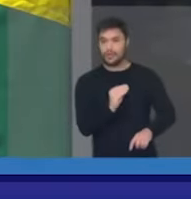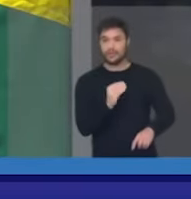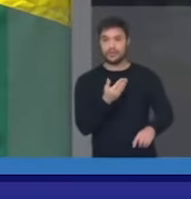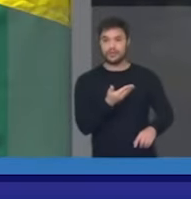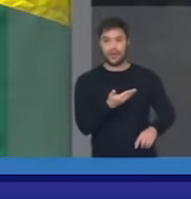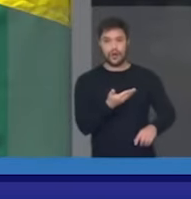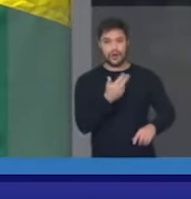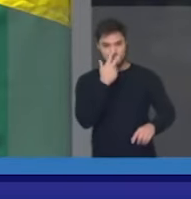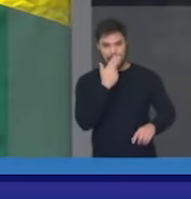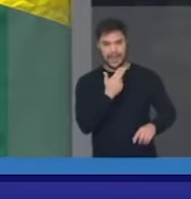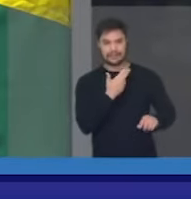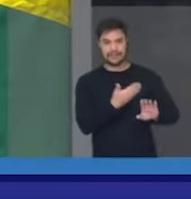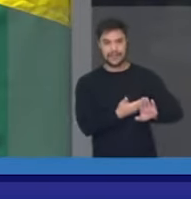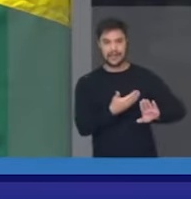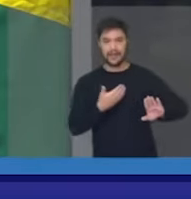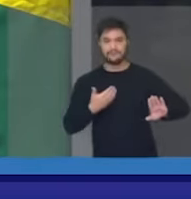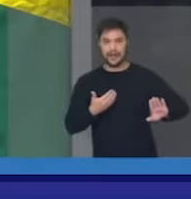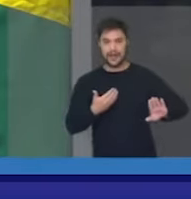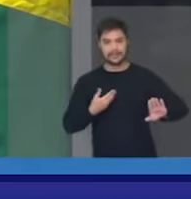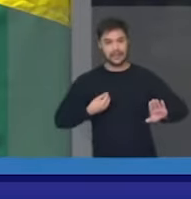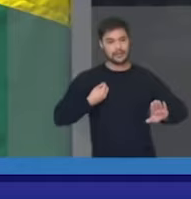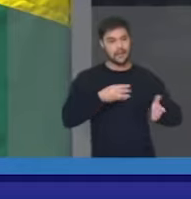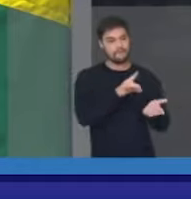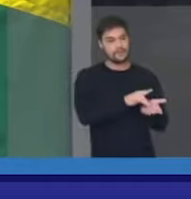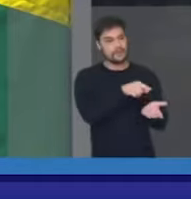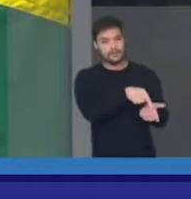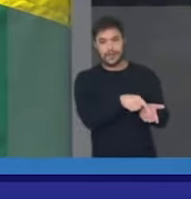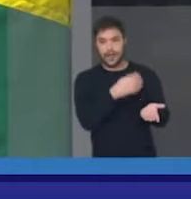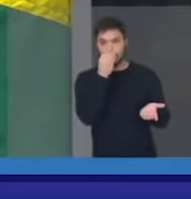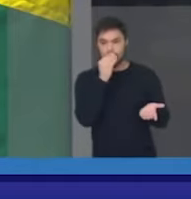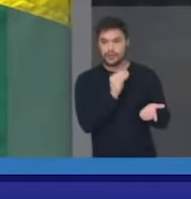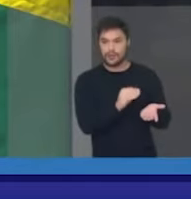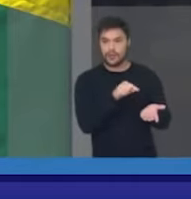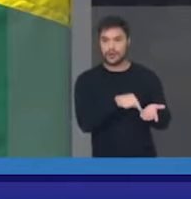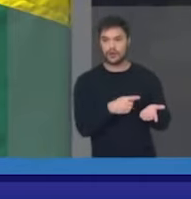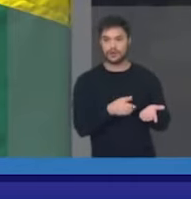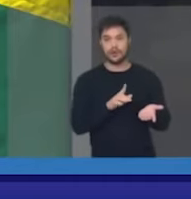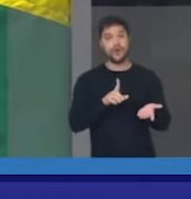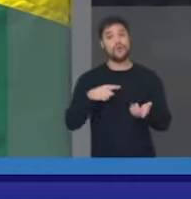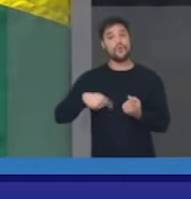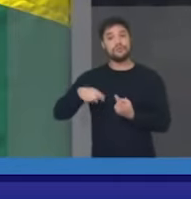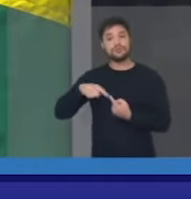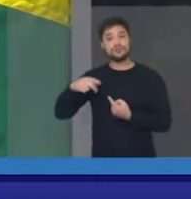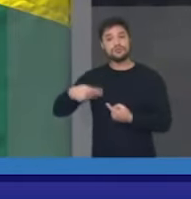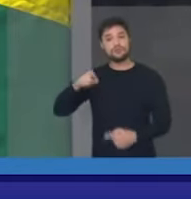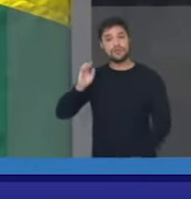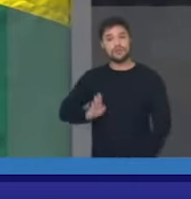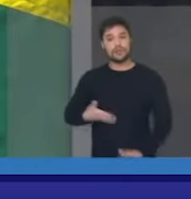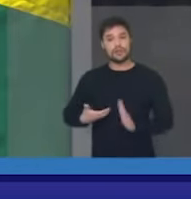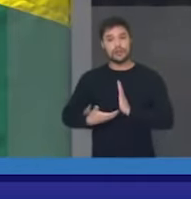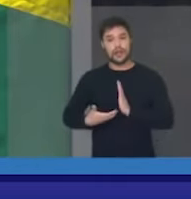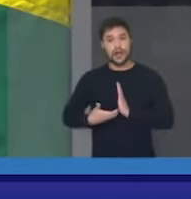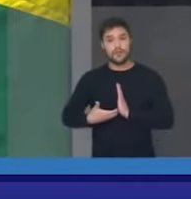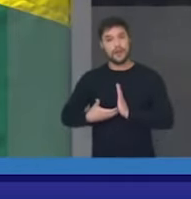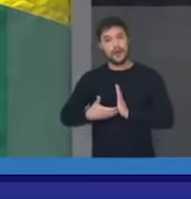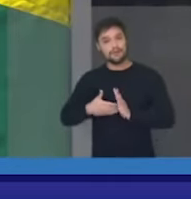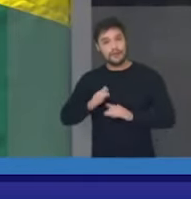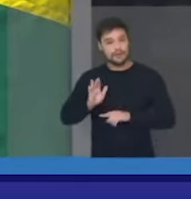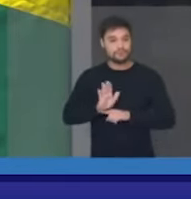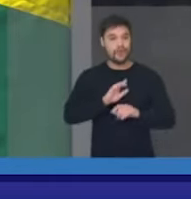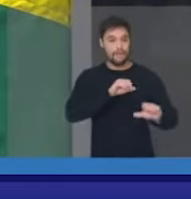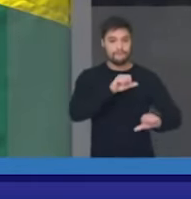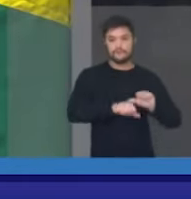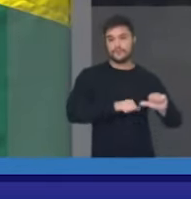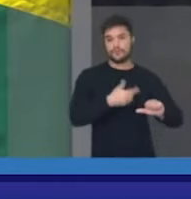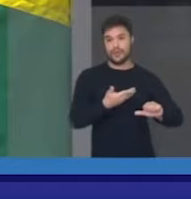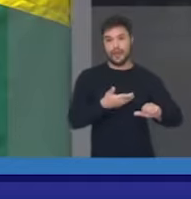distanciando de uma realidade e negando para o que de fato Qual o propósito deles aqui que é de fato fazer uma mudança jamais esse